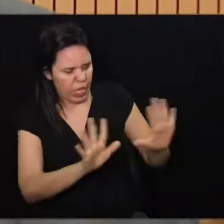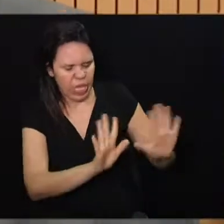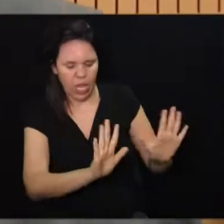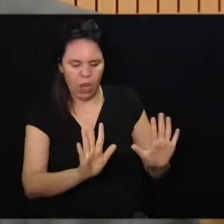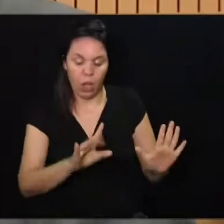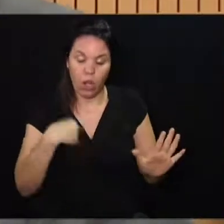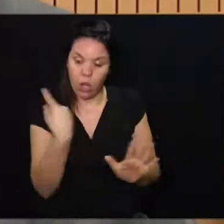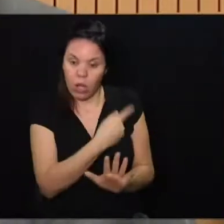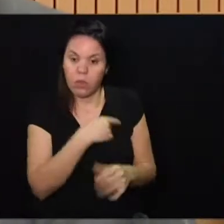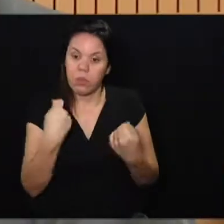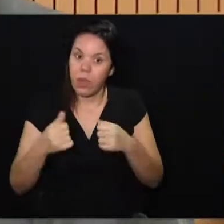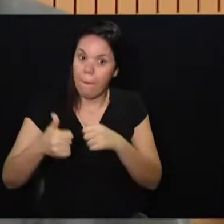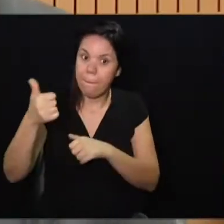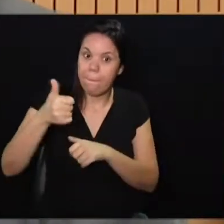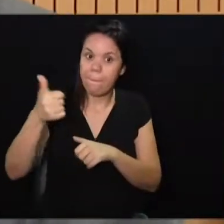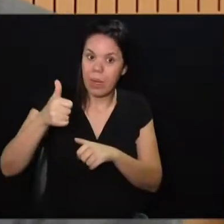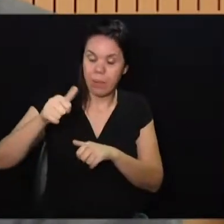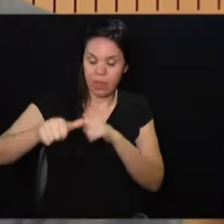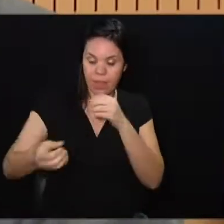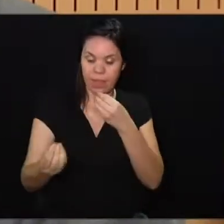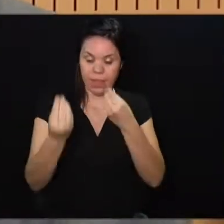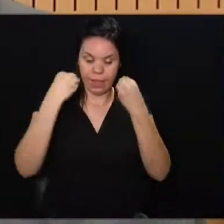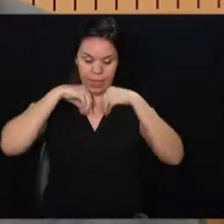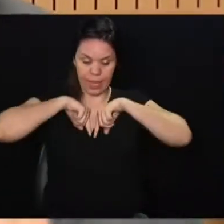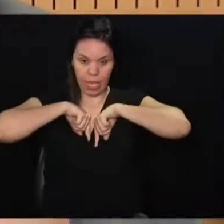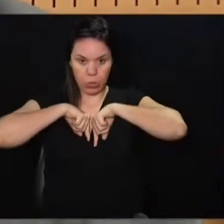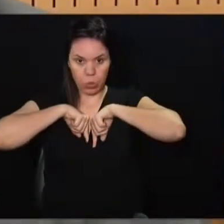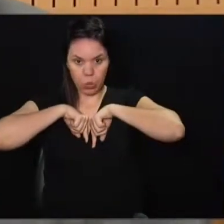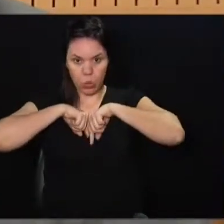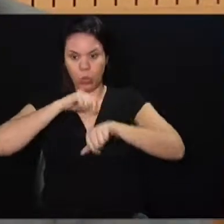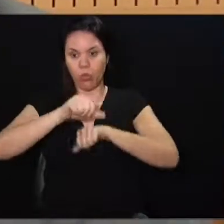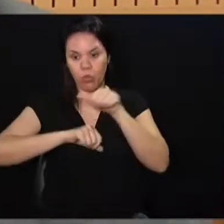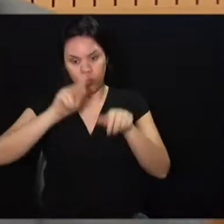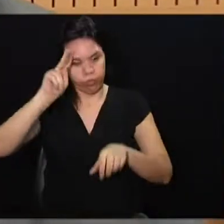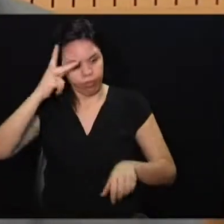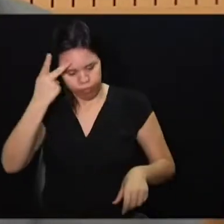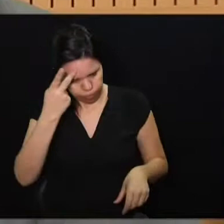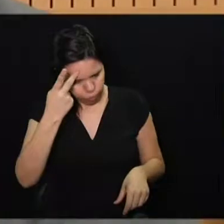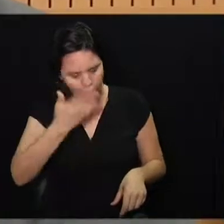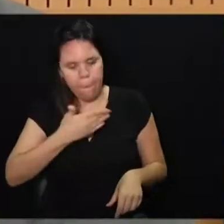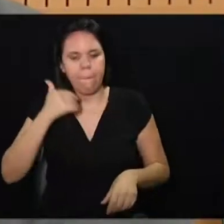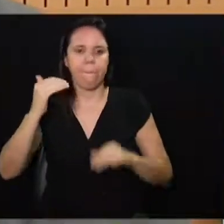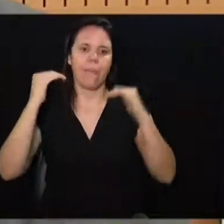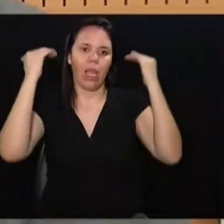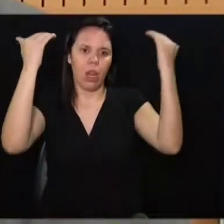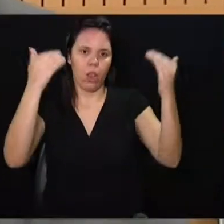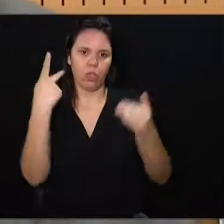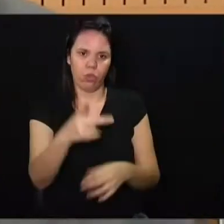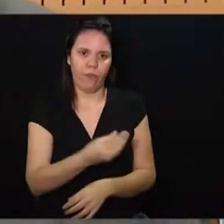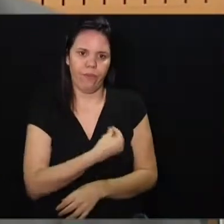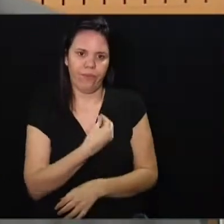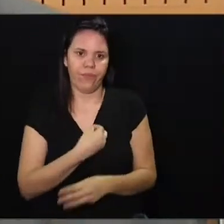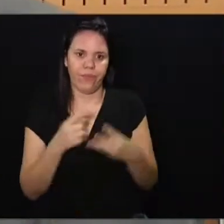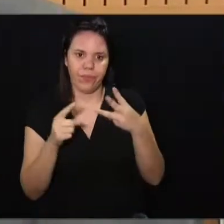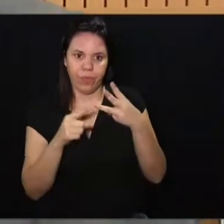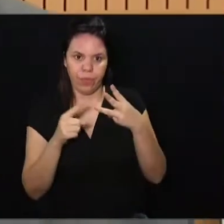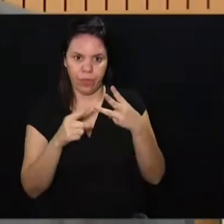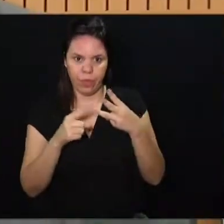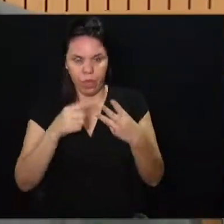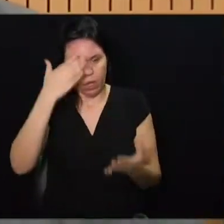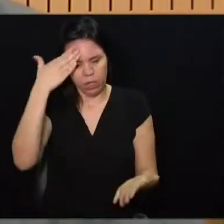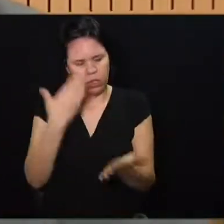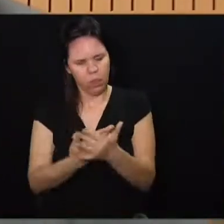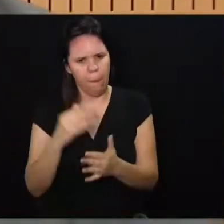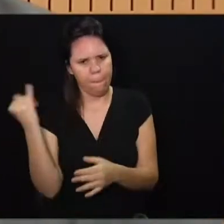primeiramente nós precisamos mudar o nosso mundo interior. Então seja você o maestro da sua vida. E o terceiro, que eu acredito que é um dos